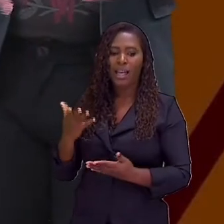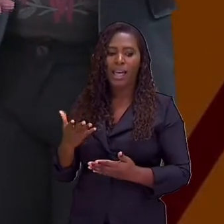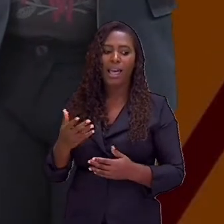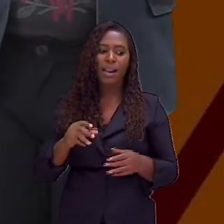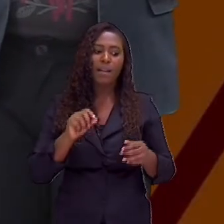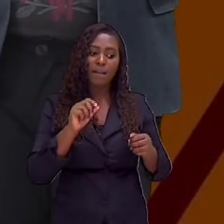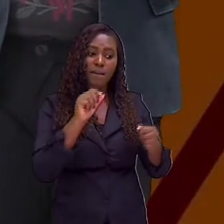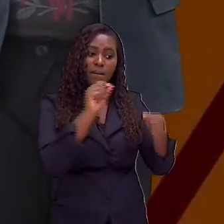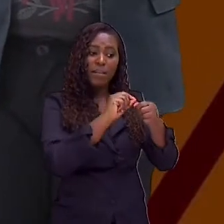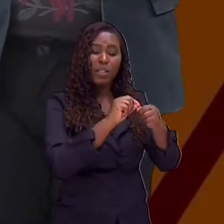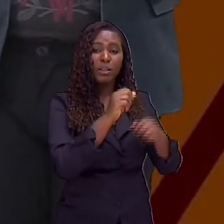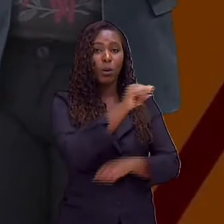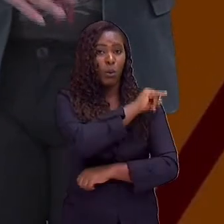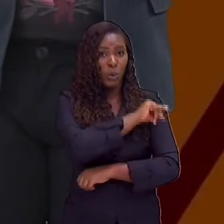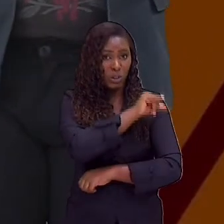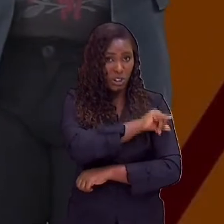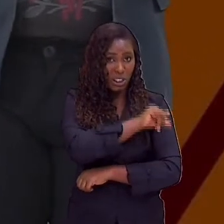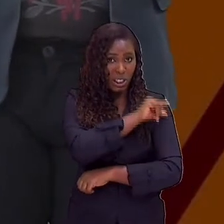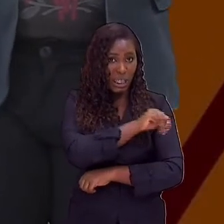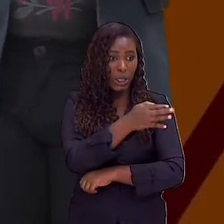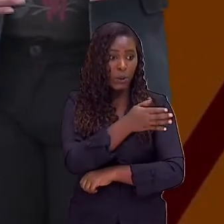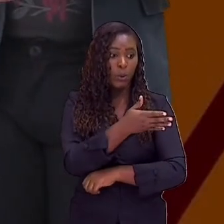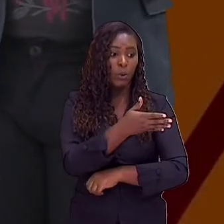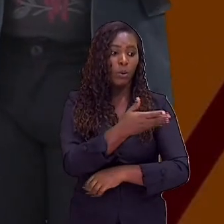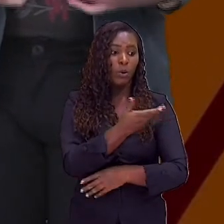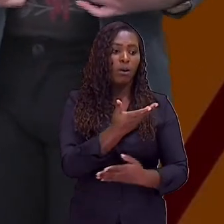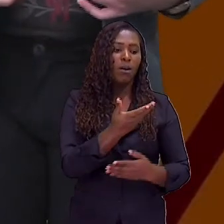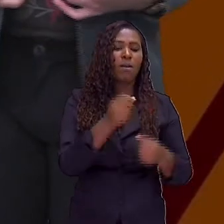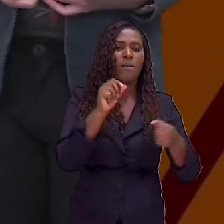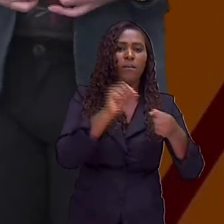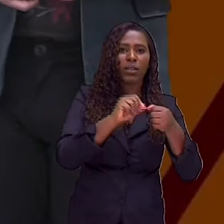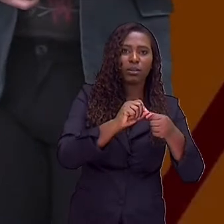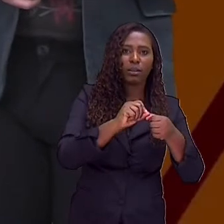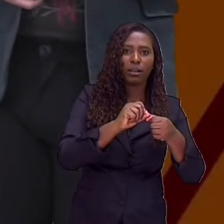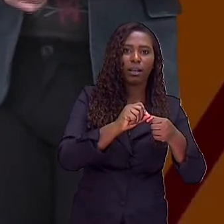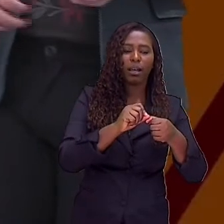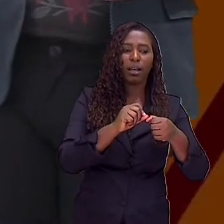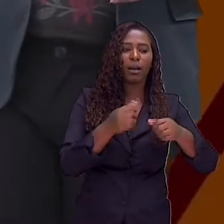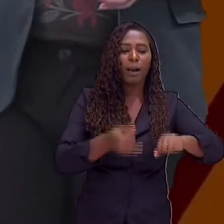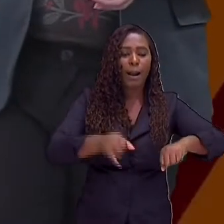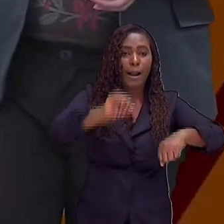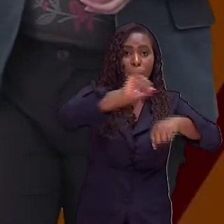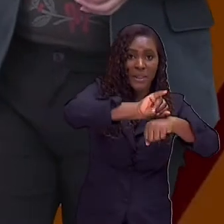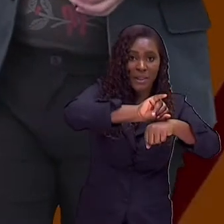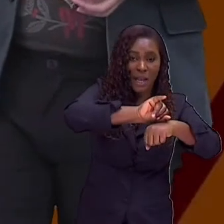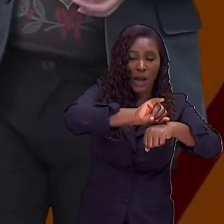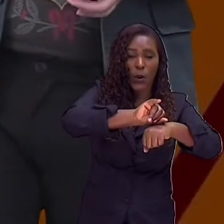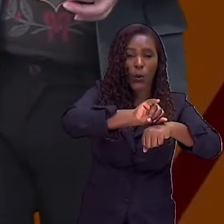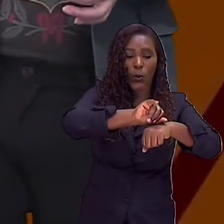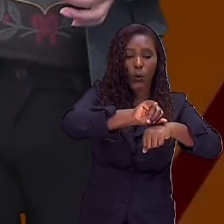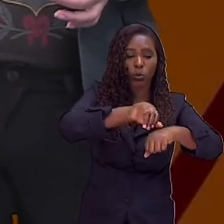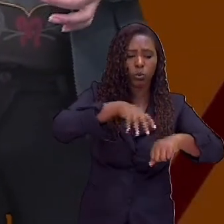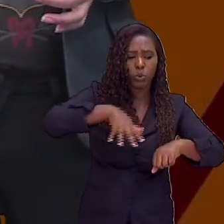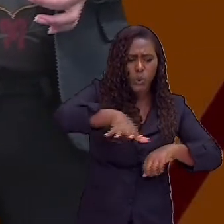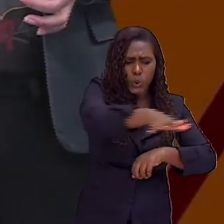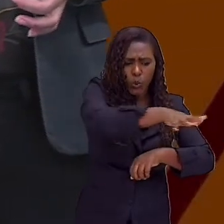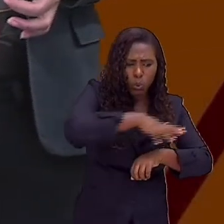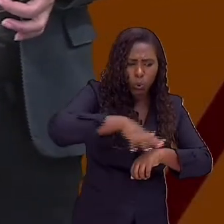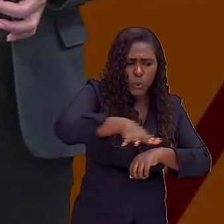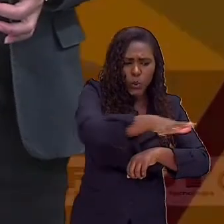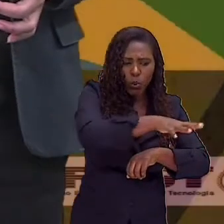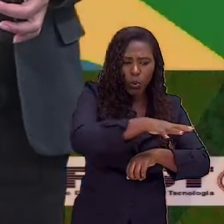de Janeiro passa a ser a capital de todo o estado do Rio de Janeiro. O artigo 1º da Constituição